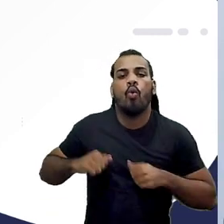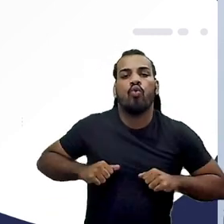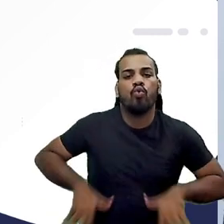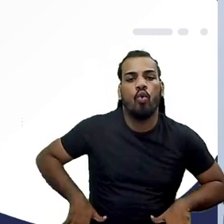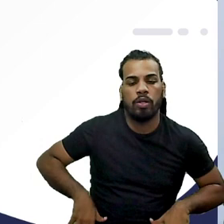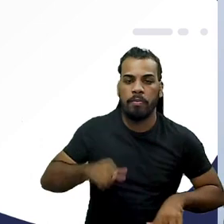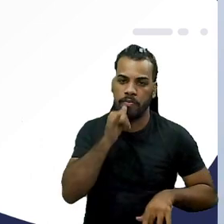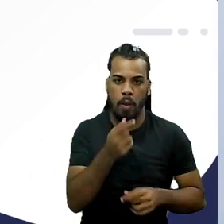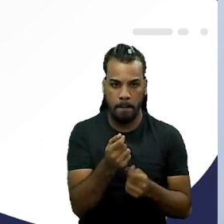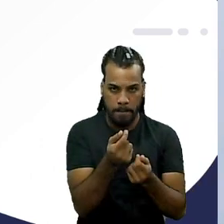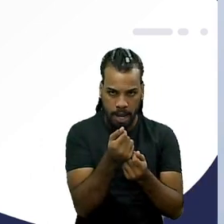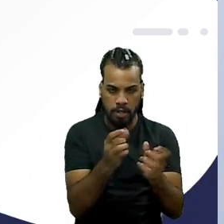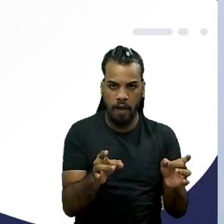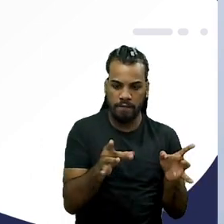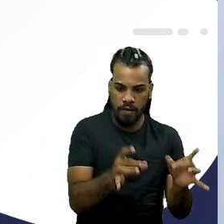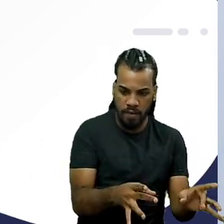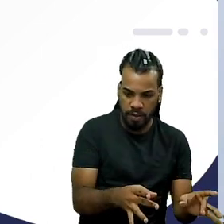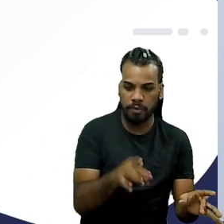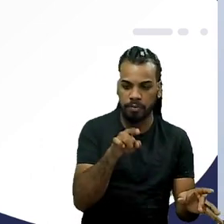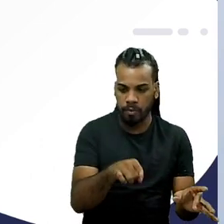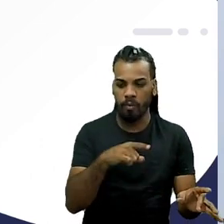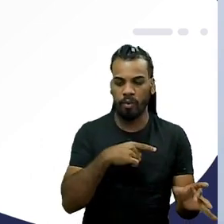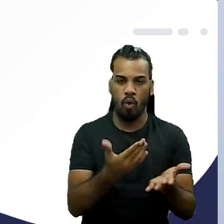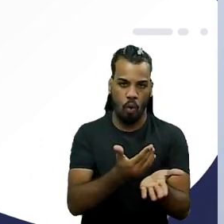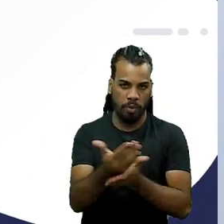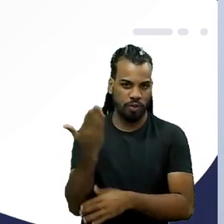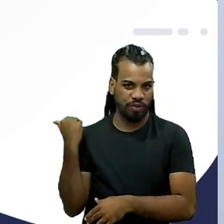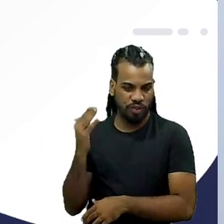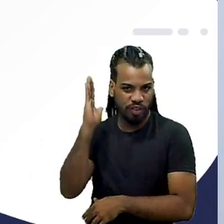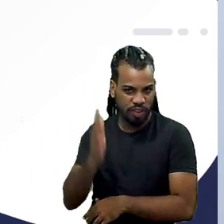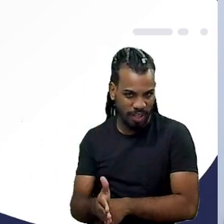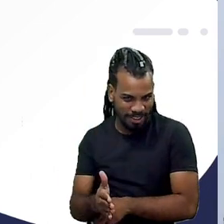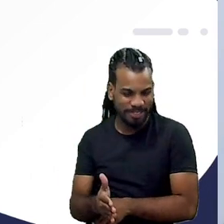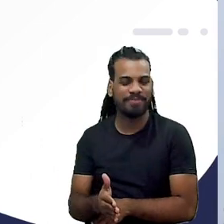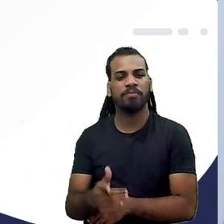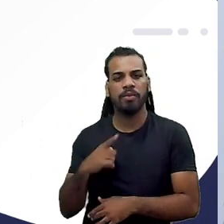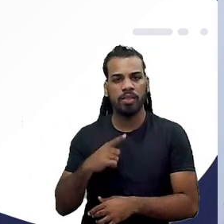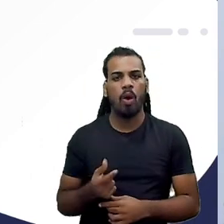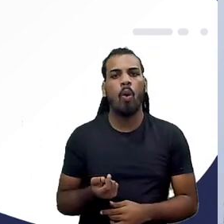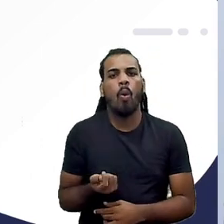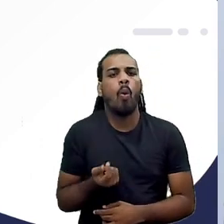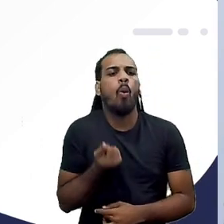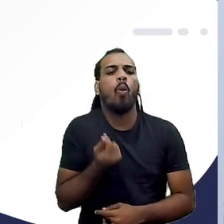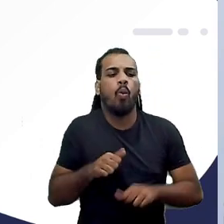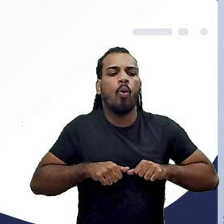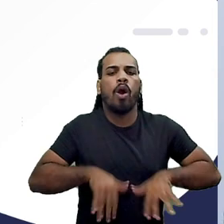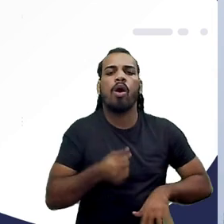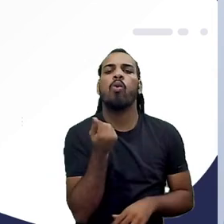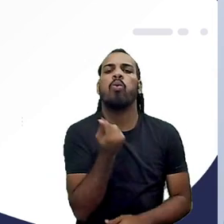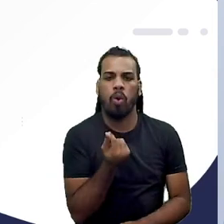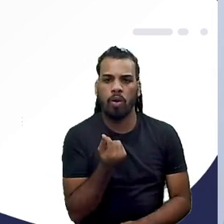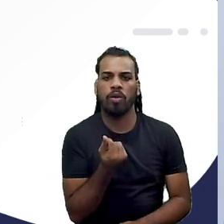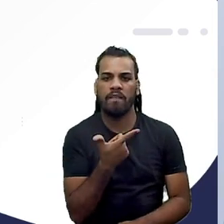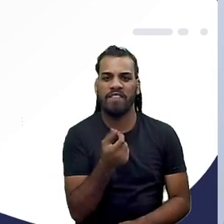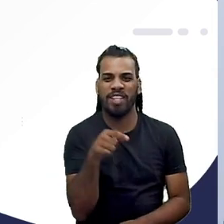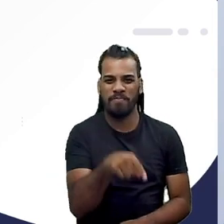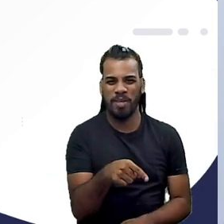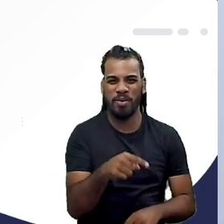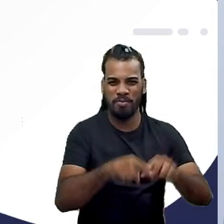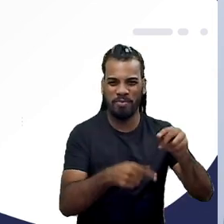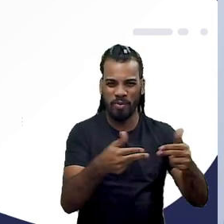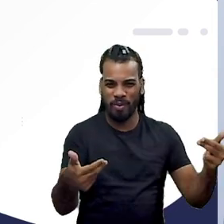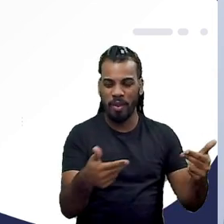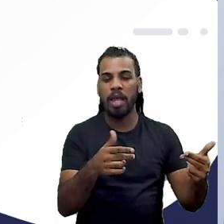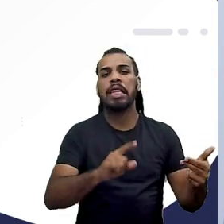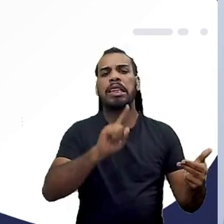de venda, o exemplo que nós conversamos há pouco, eu tinha um custo da mercadoria adquirida de 20 mil e de repente